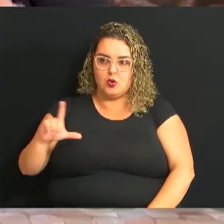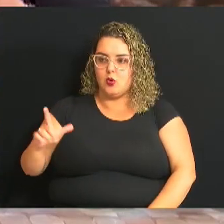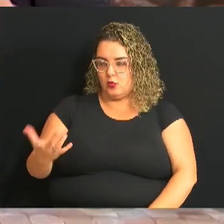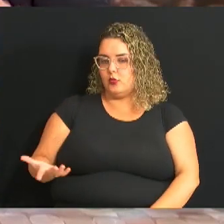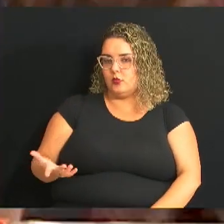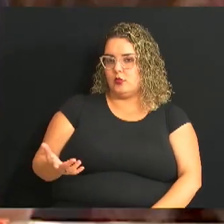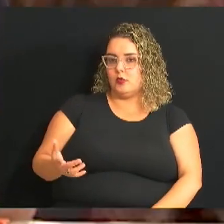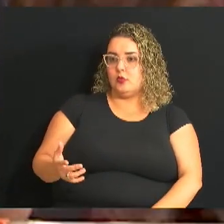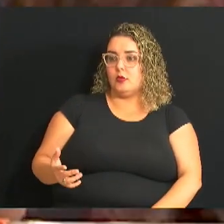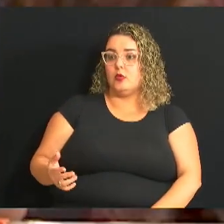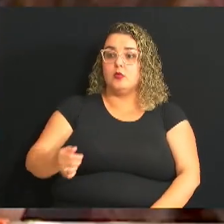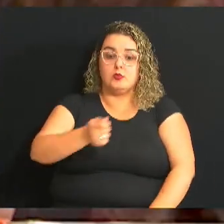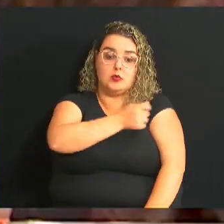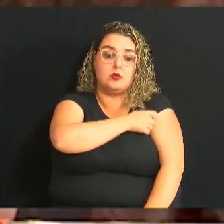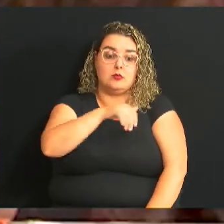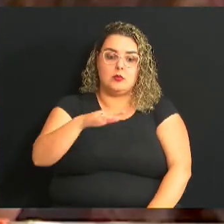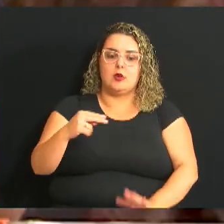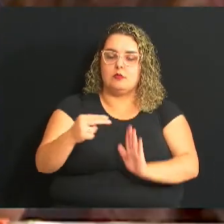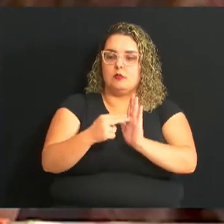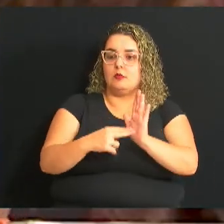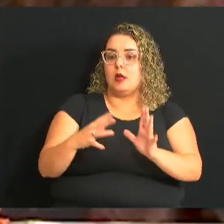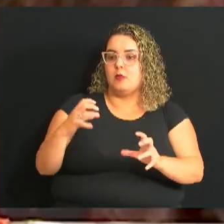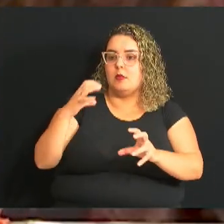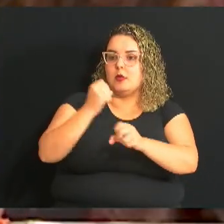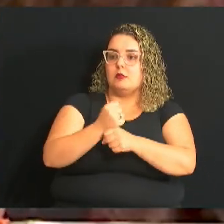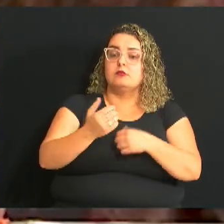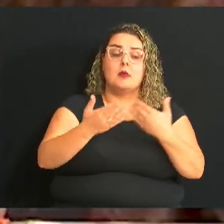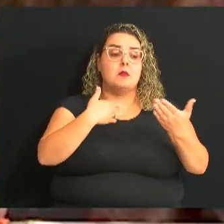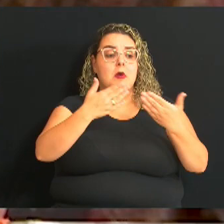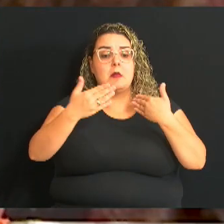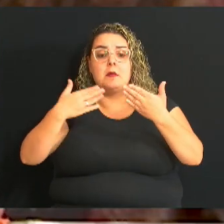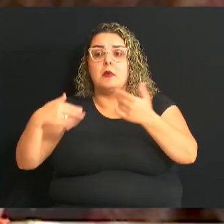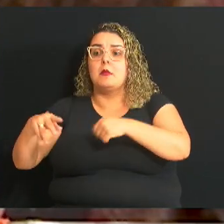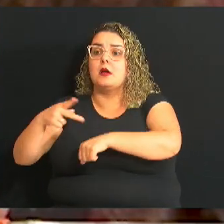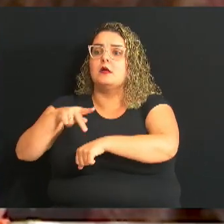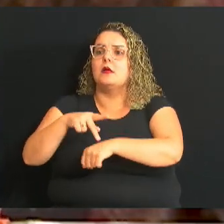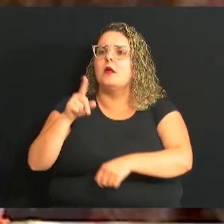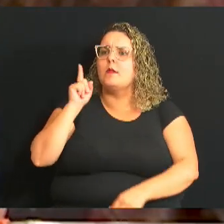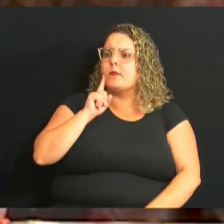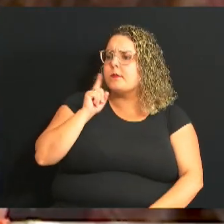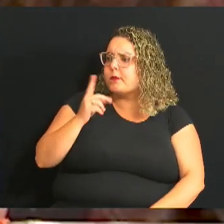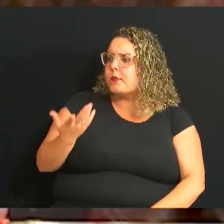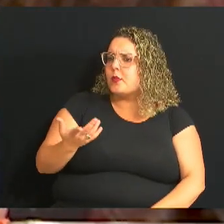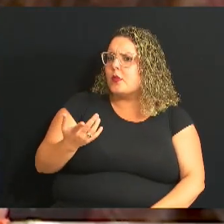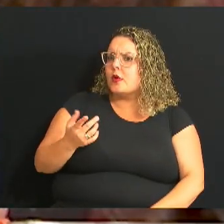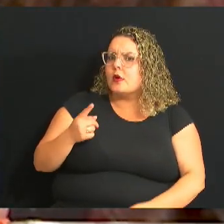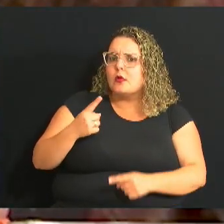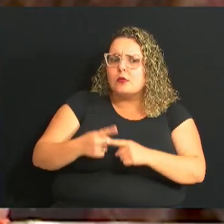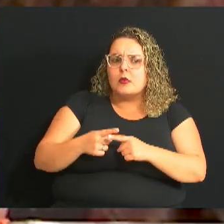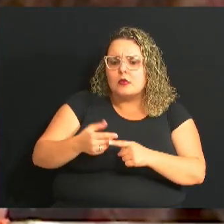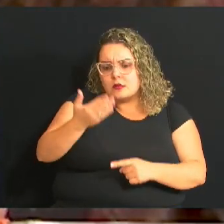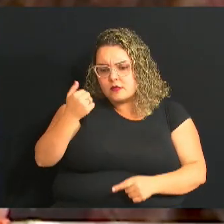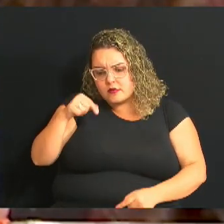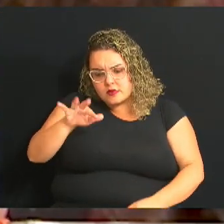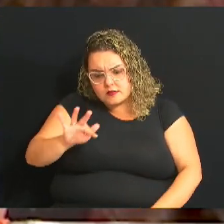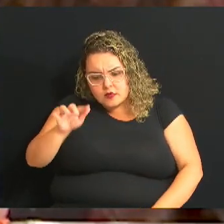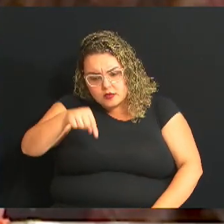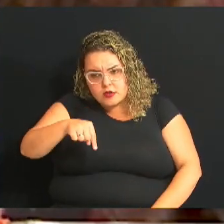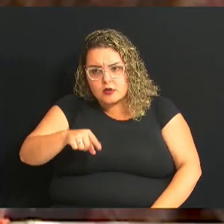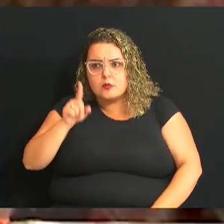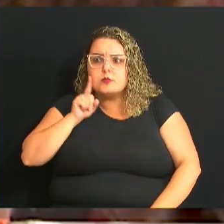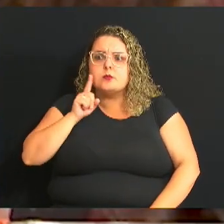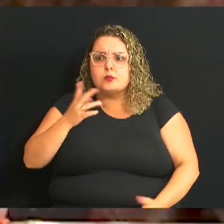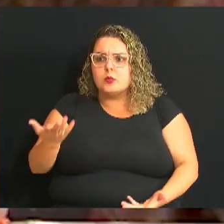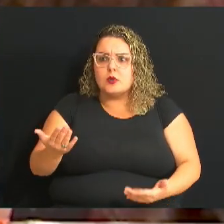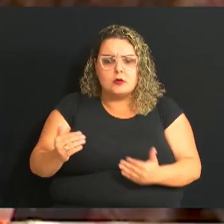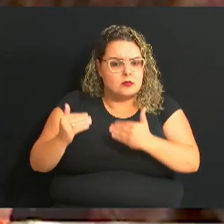E aí os alunos começaram a bater papo com os seus colegas de outros países e os americanos falaram assim, puxa, por que você não vai fazer faculdade aqui nos Estados Unidos? O nível de vocês aqui,